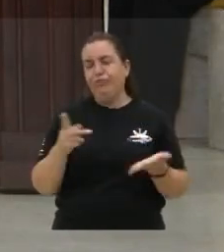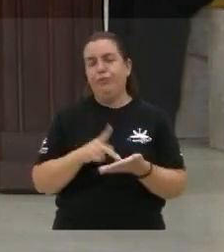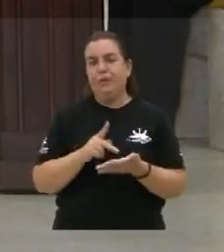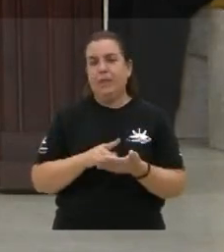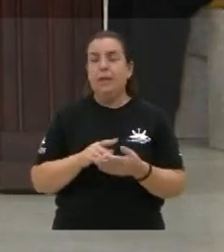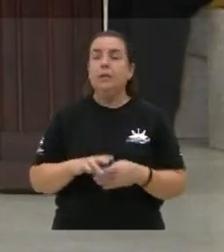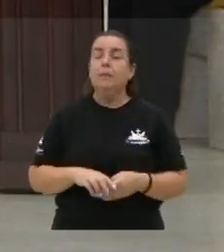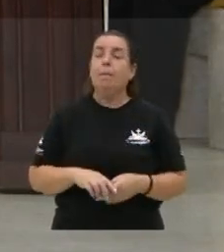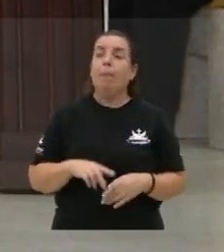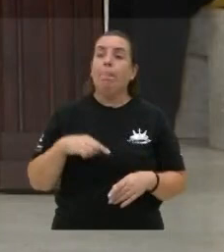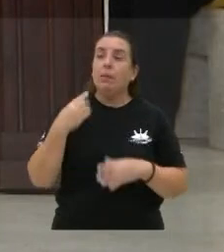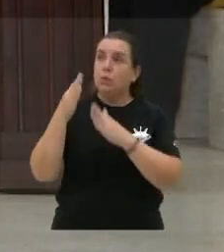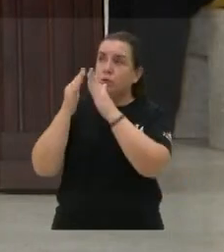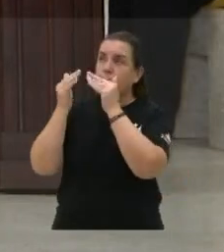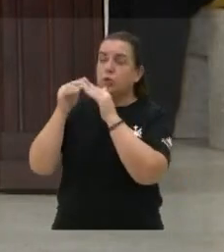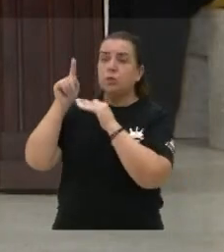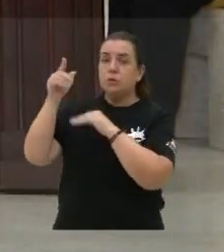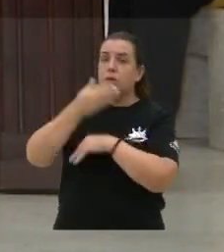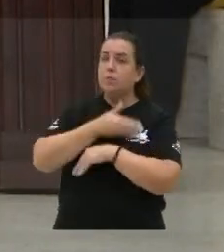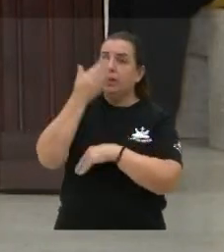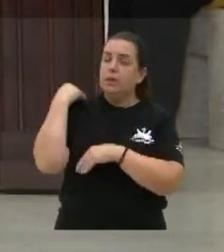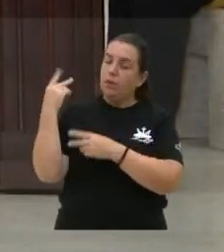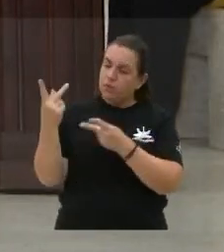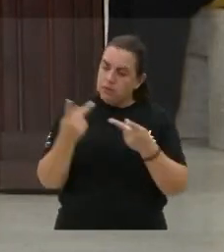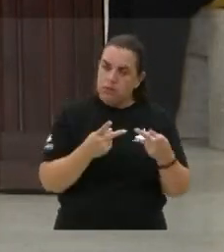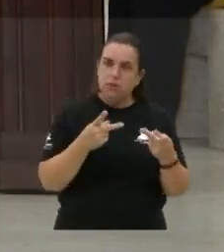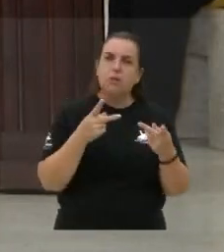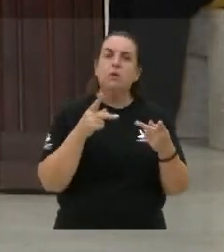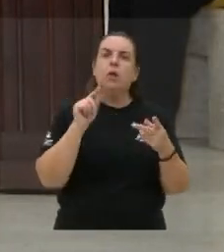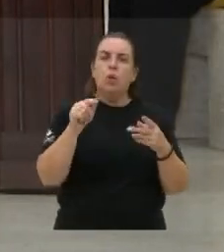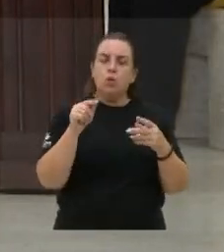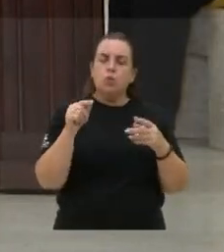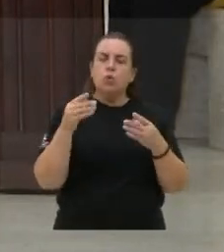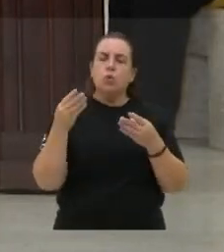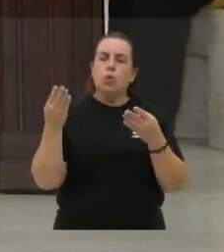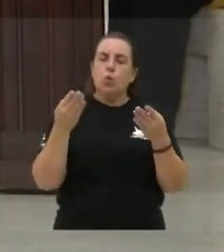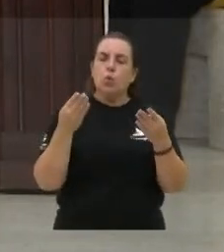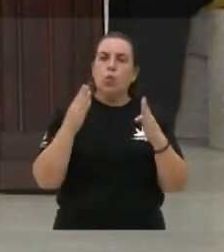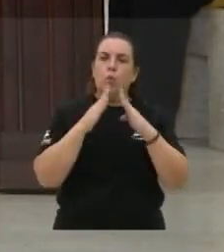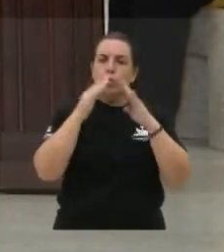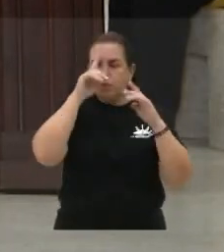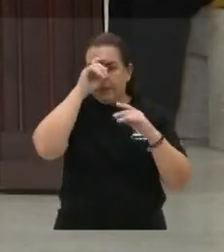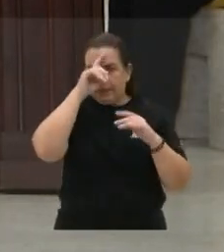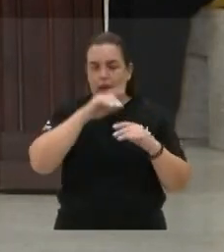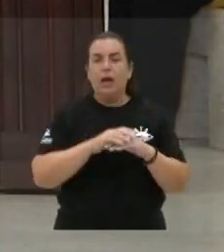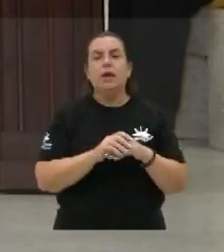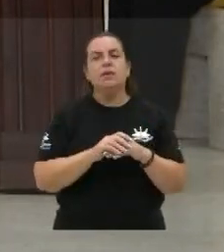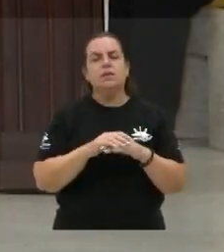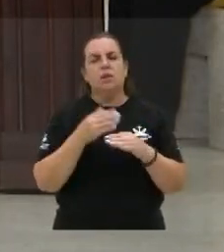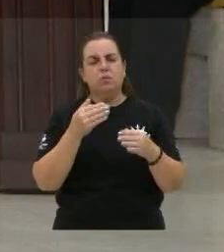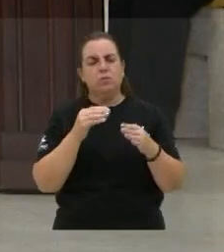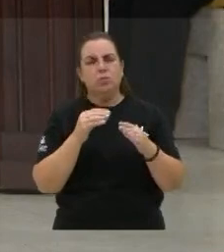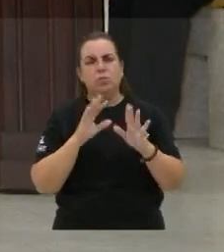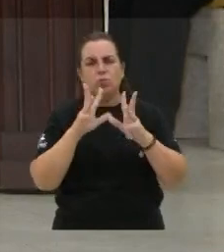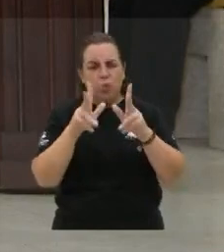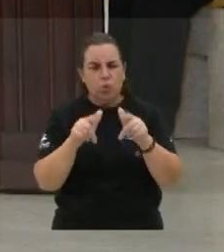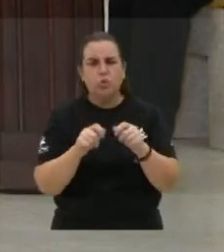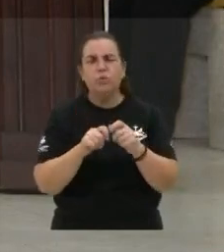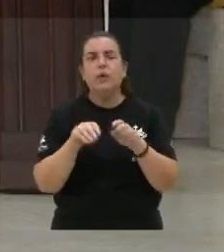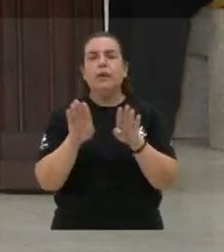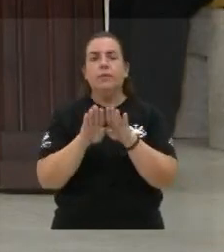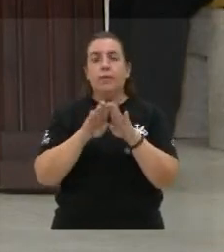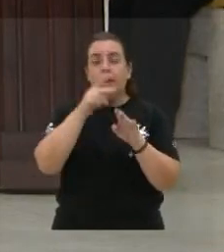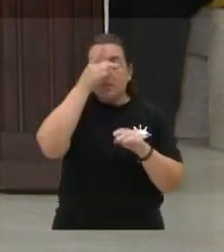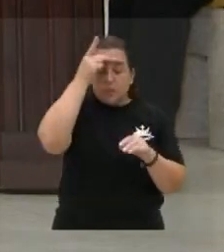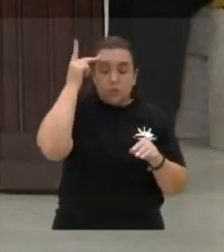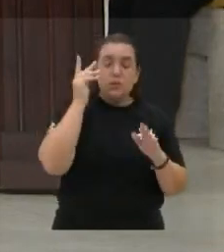trazemos e pedimos que Nossa Senhora visite os hospitais, visite as UTIs, as enfermarias, visite também aqueles que